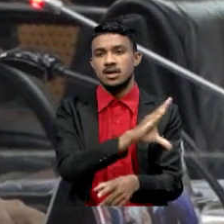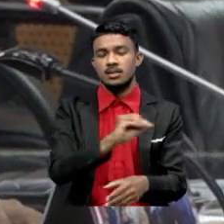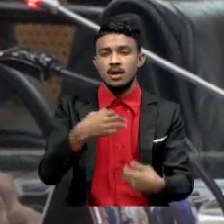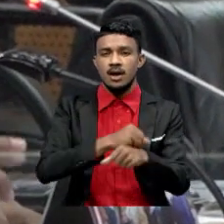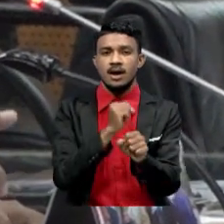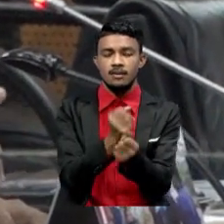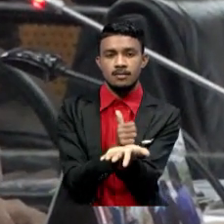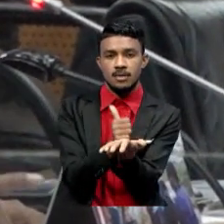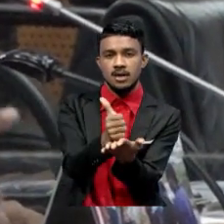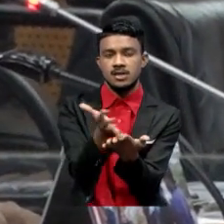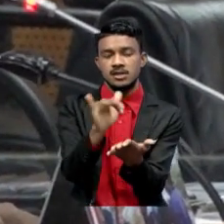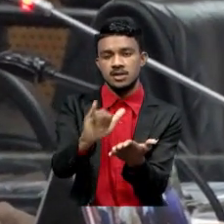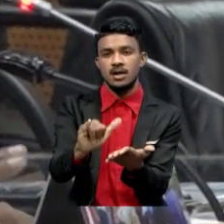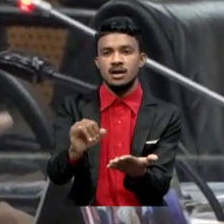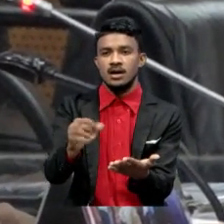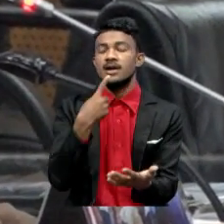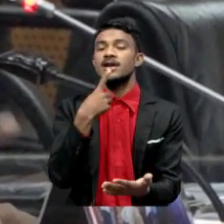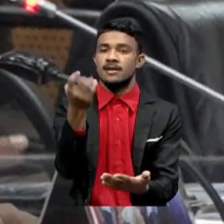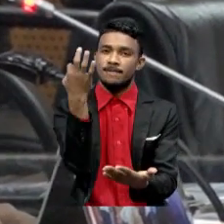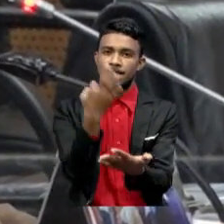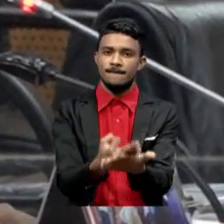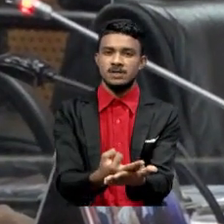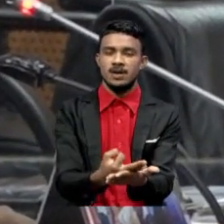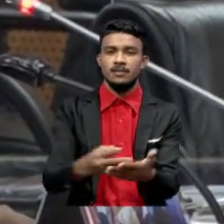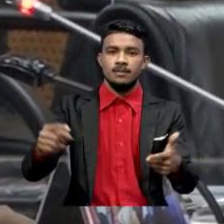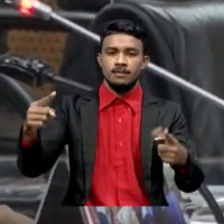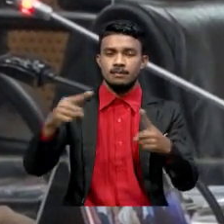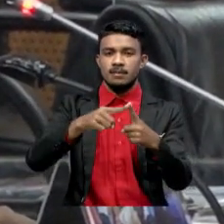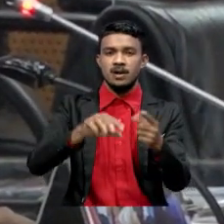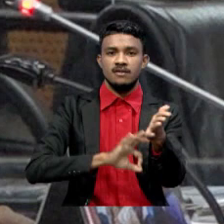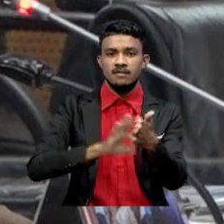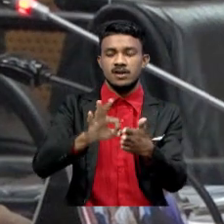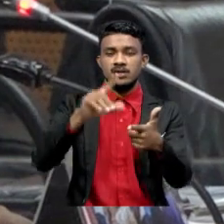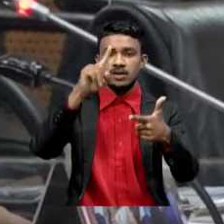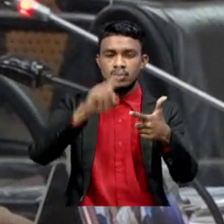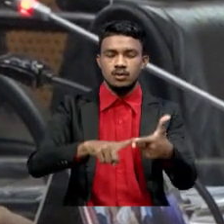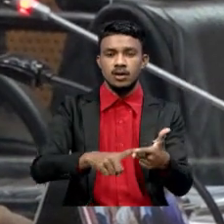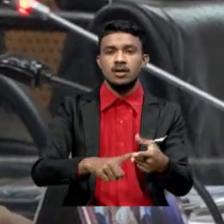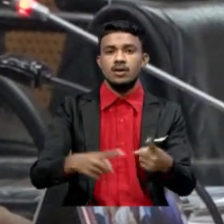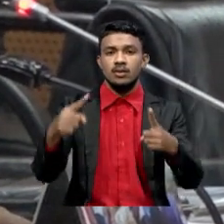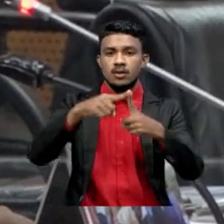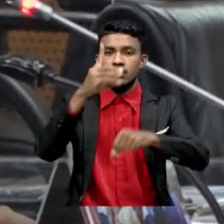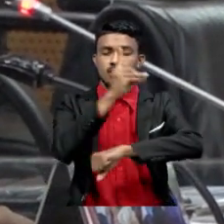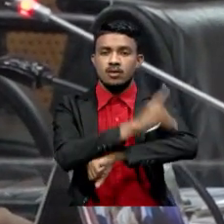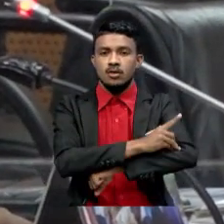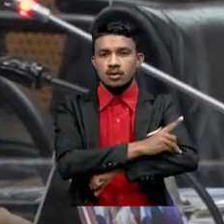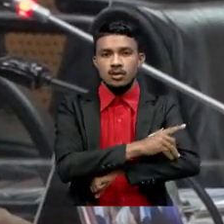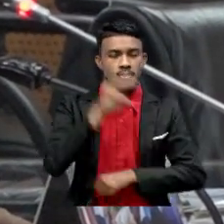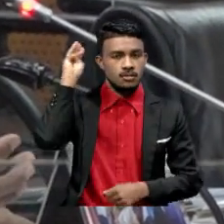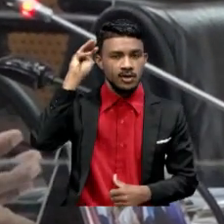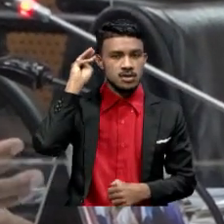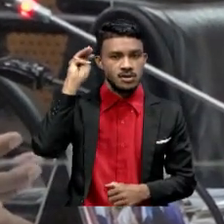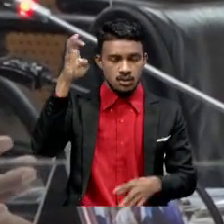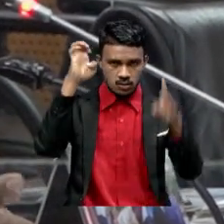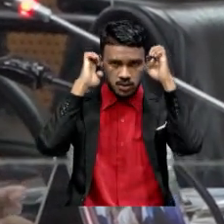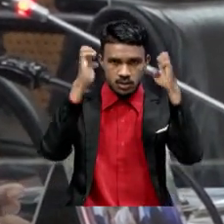sira te dekat orsamentu ba fase da ruak nian to ohin lorong ministério edukasaon sidau